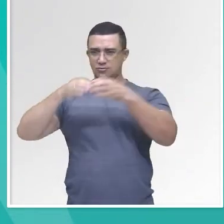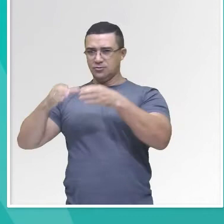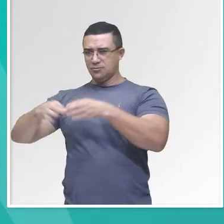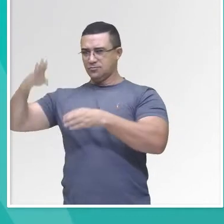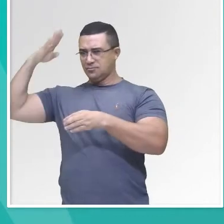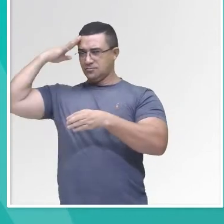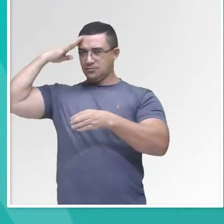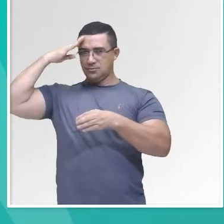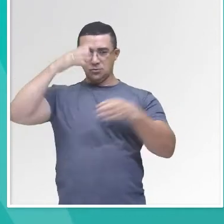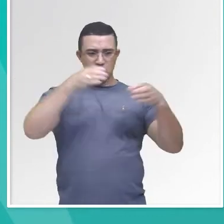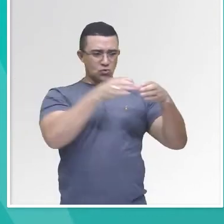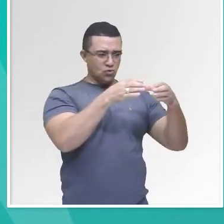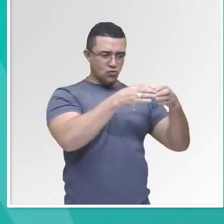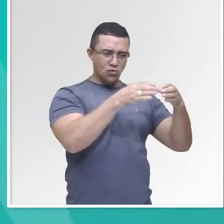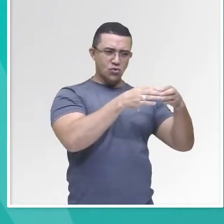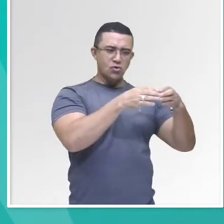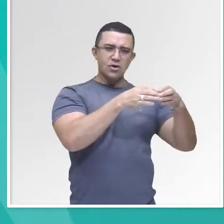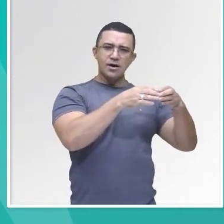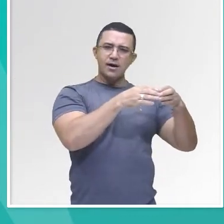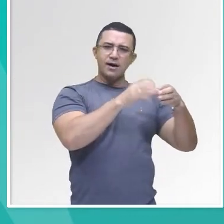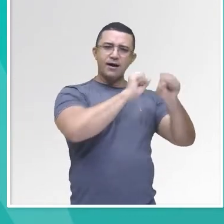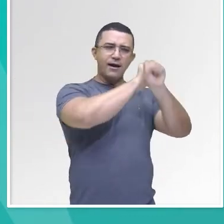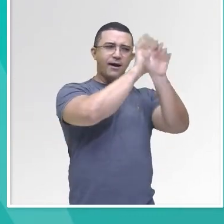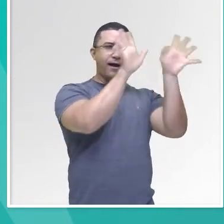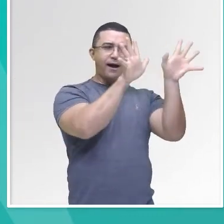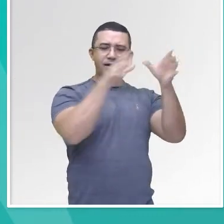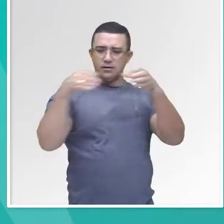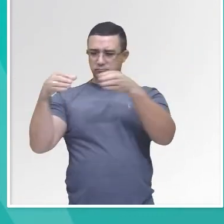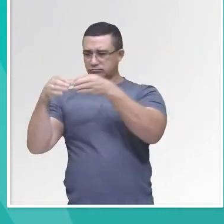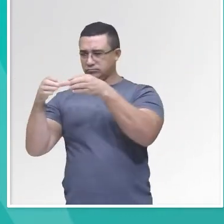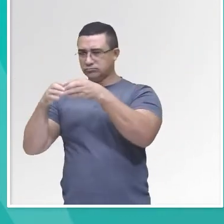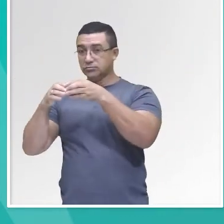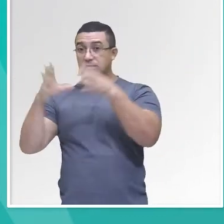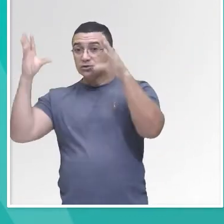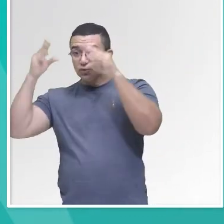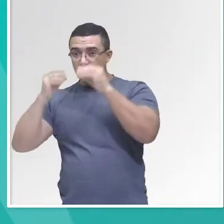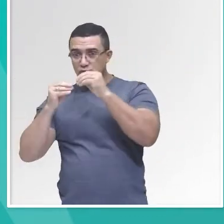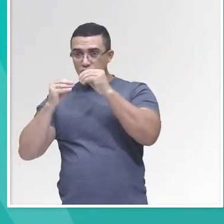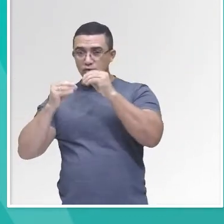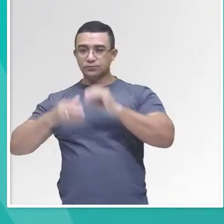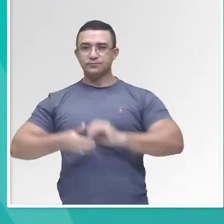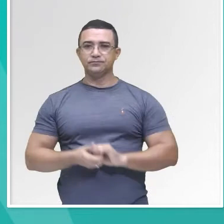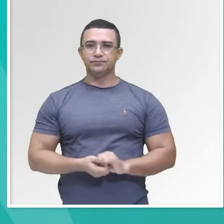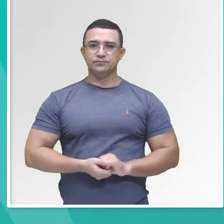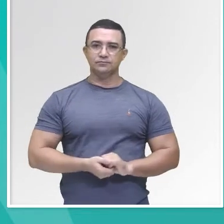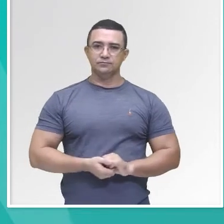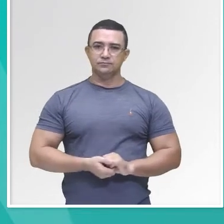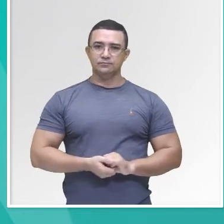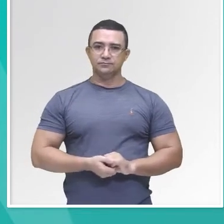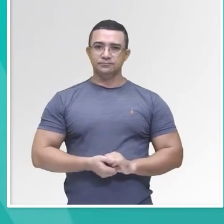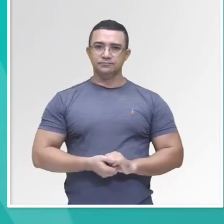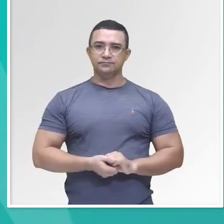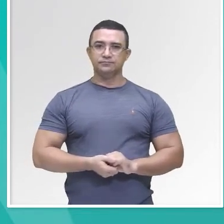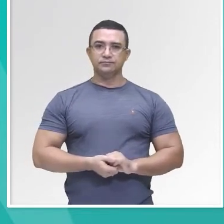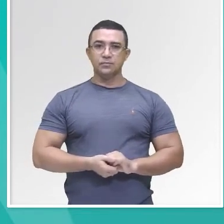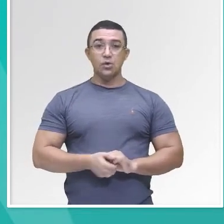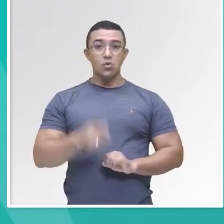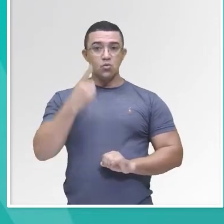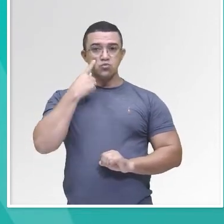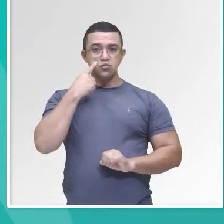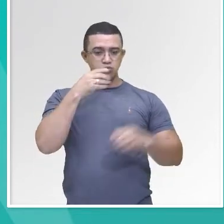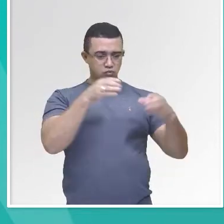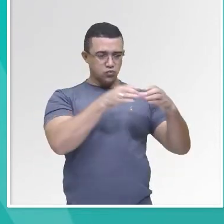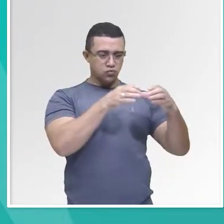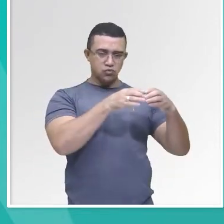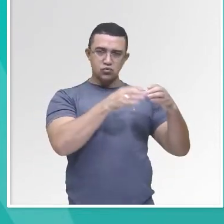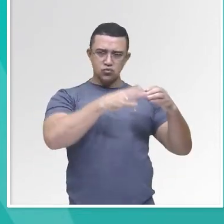de peças claras e o exército de peças escuras. No caso, nós estamos vendo aí 2 exércitos, um